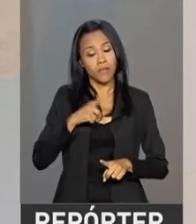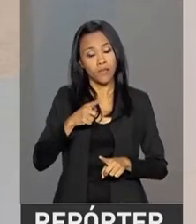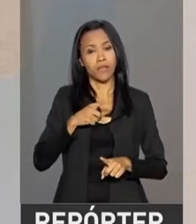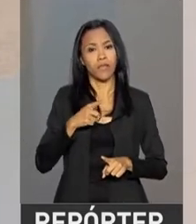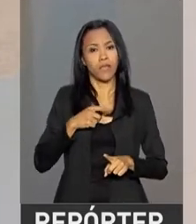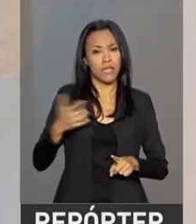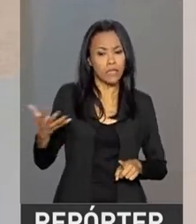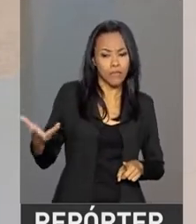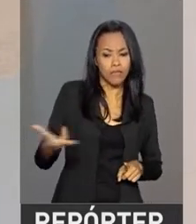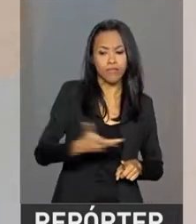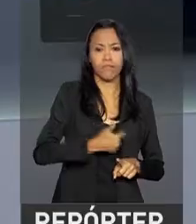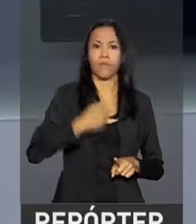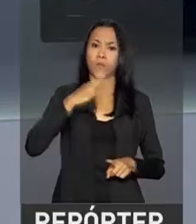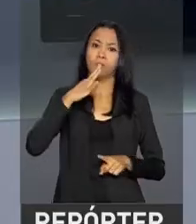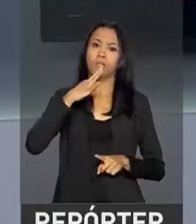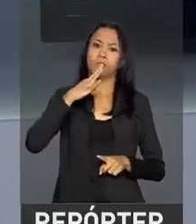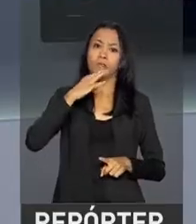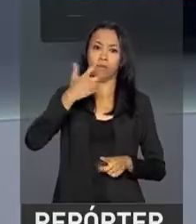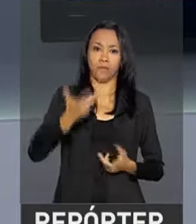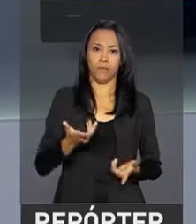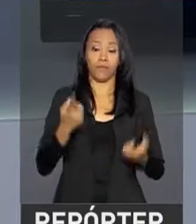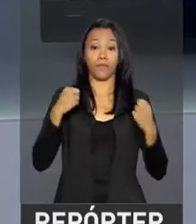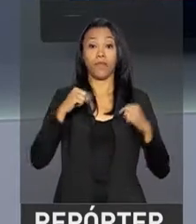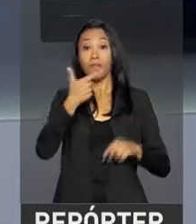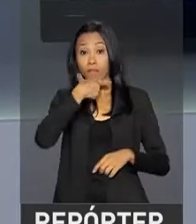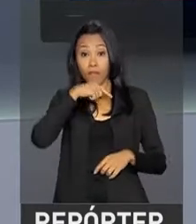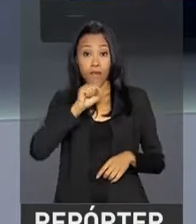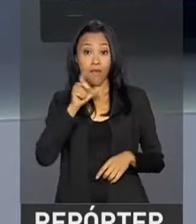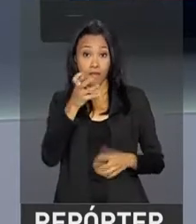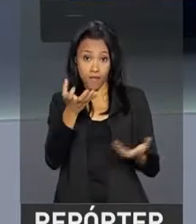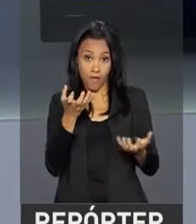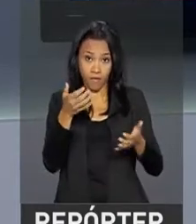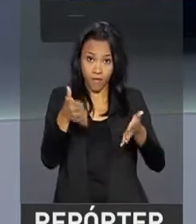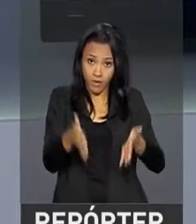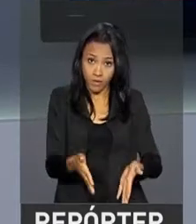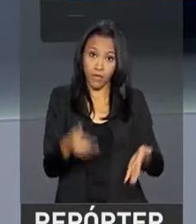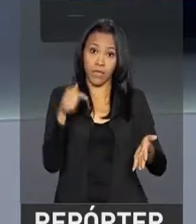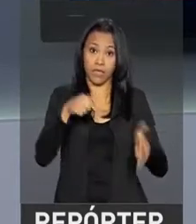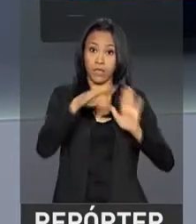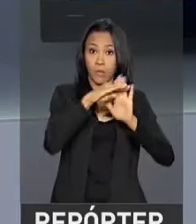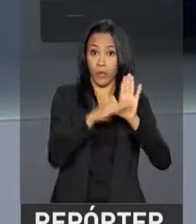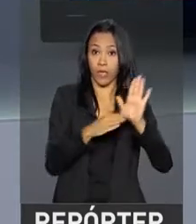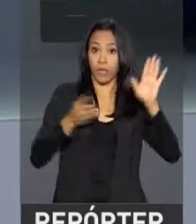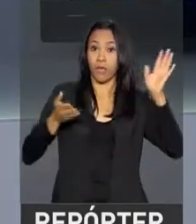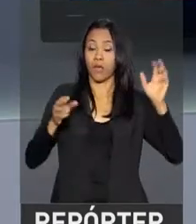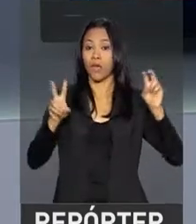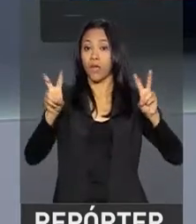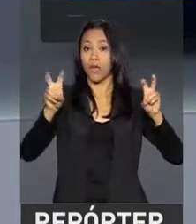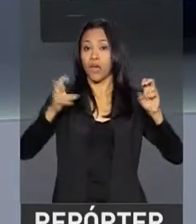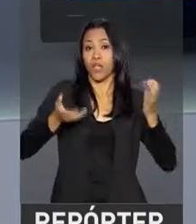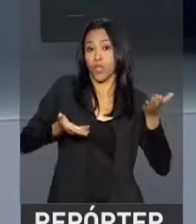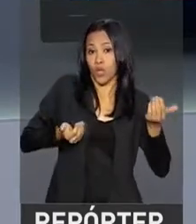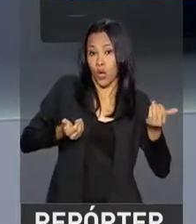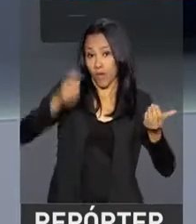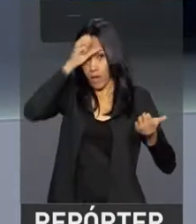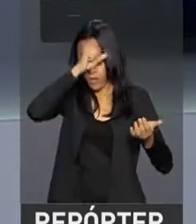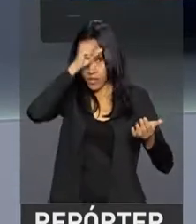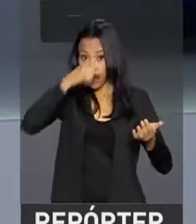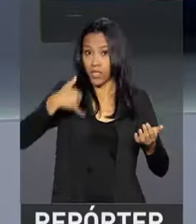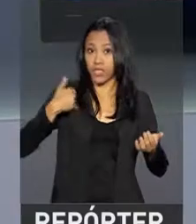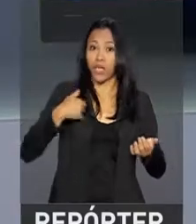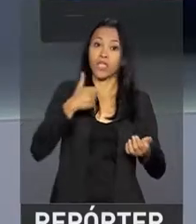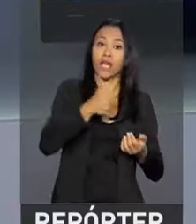aprendizagem nosso país quem quiser participar do programa jovem aprendiz deve ter entre 14 e 24 anos